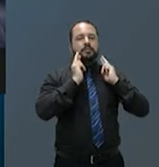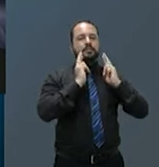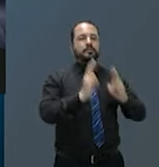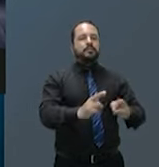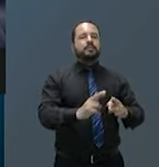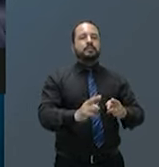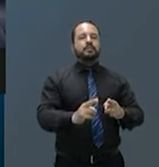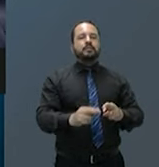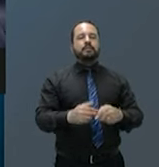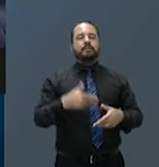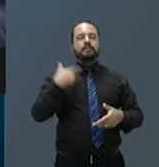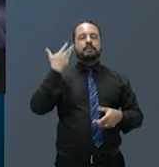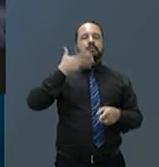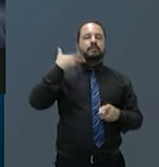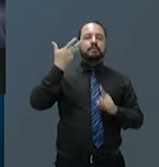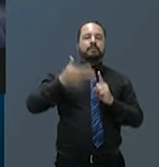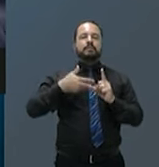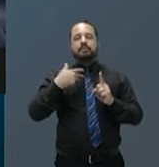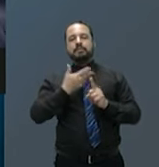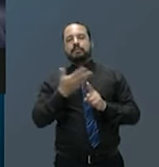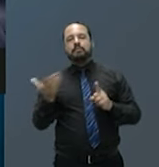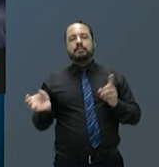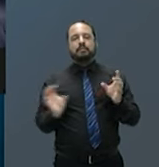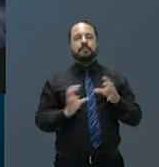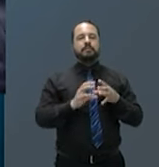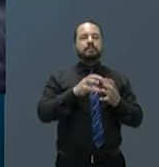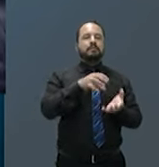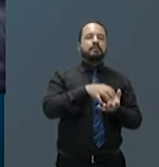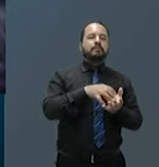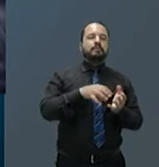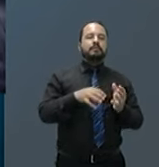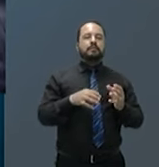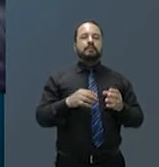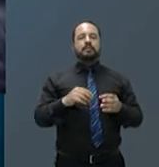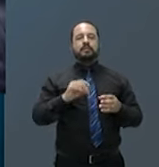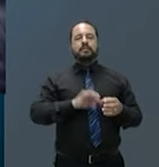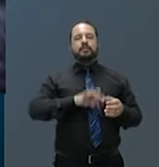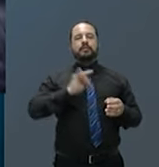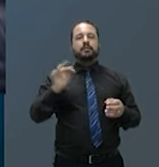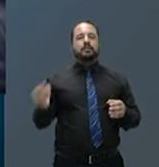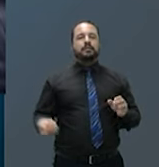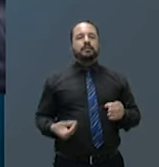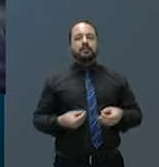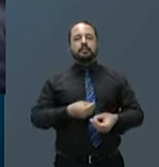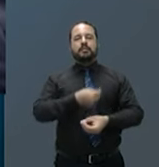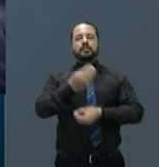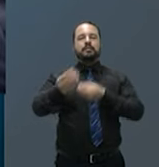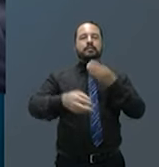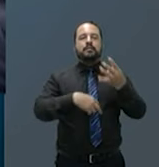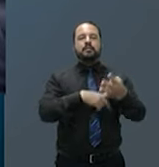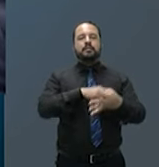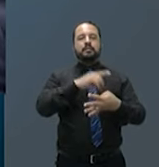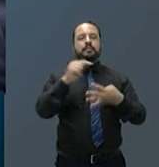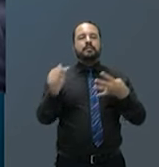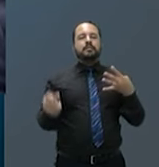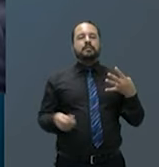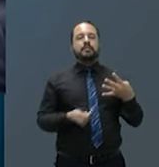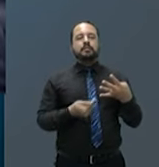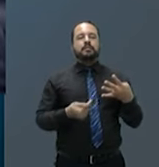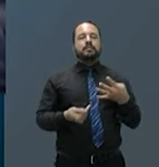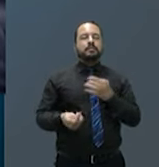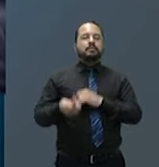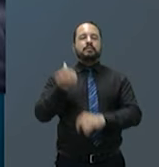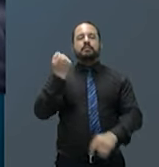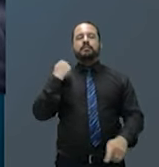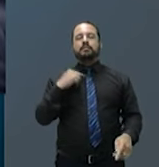dar palestras, a pegar a comissão de precedentes aqui do STJ e distribuir pelos tribunais todos para determinar que respeitam nossos precedentes